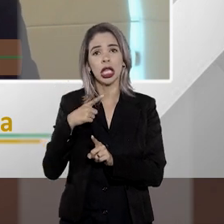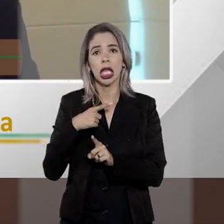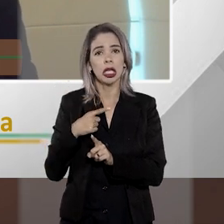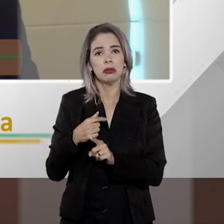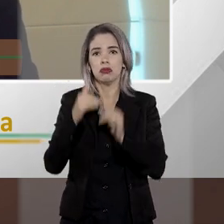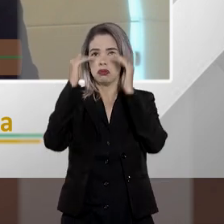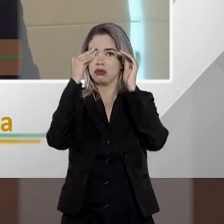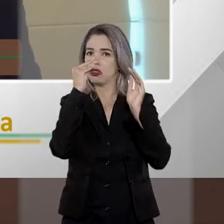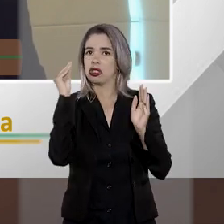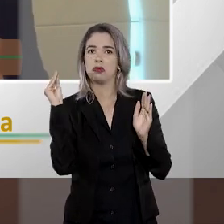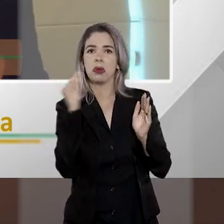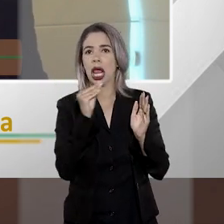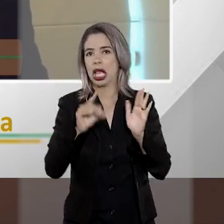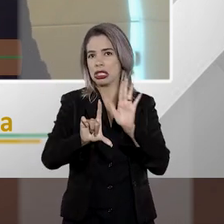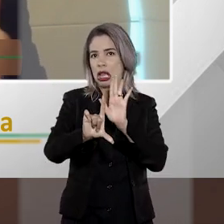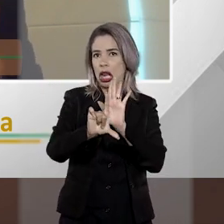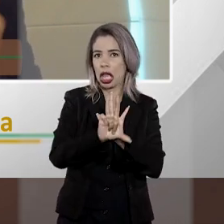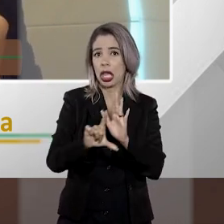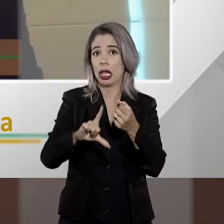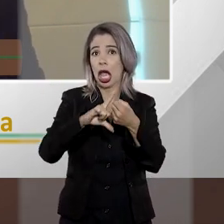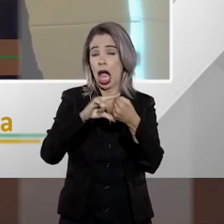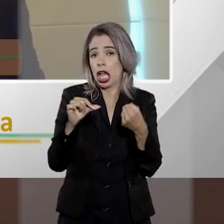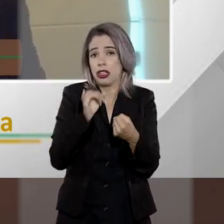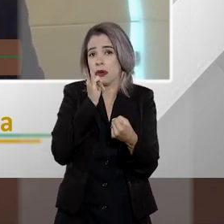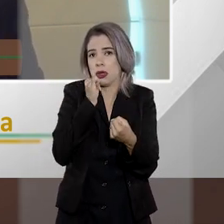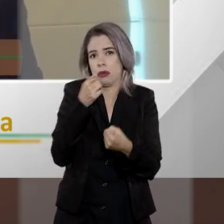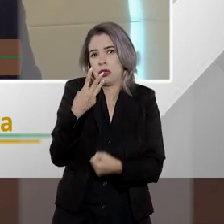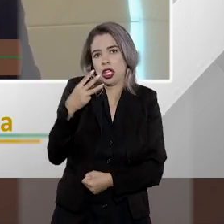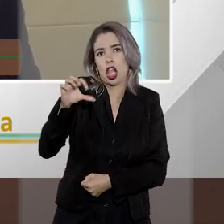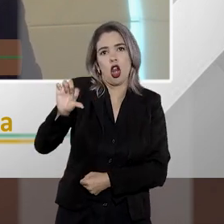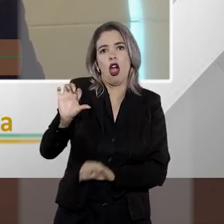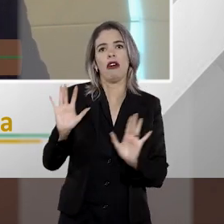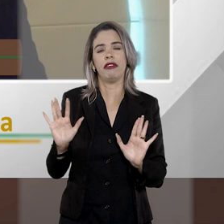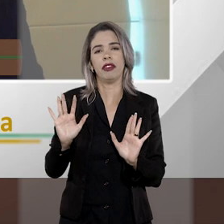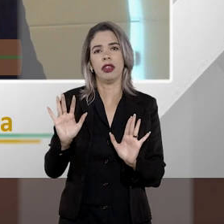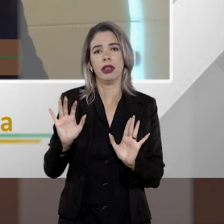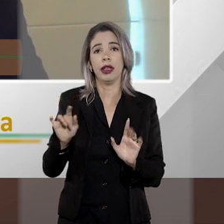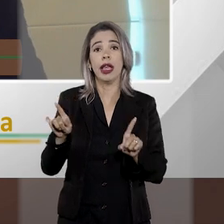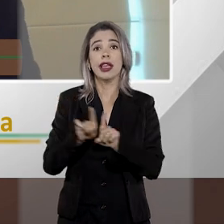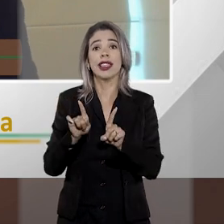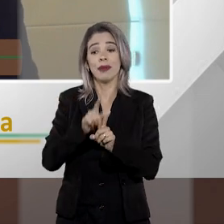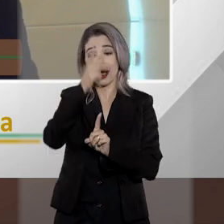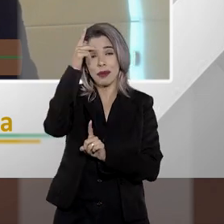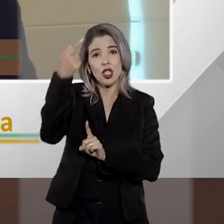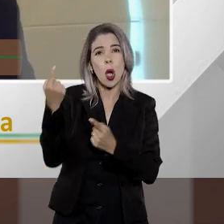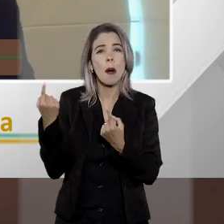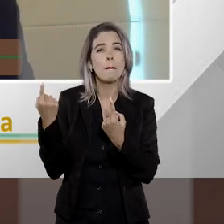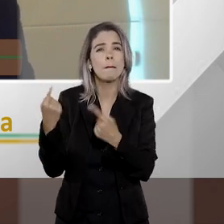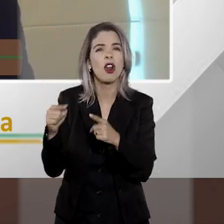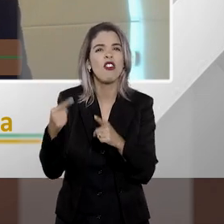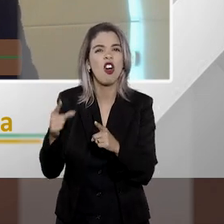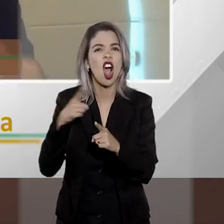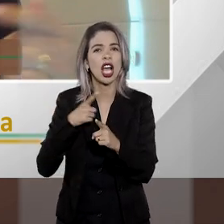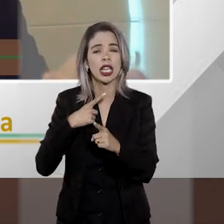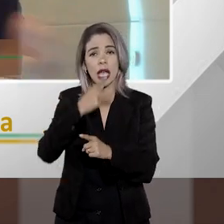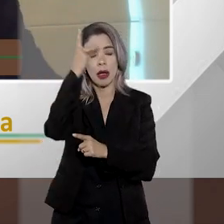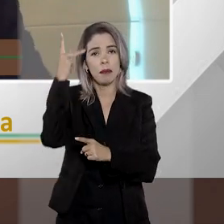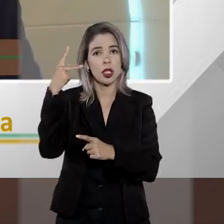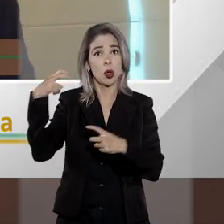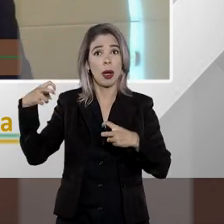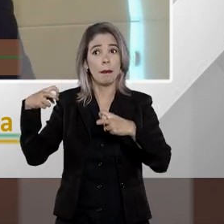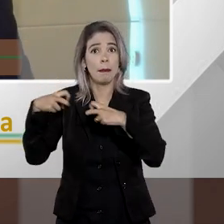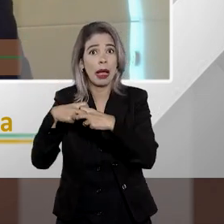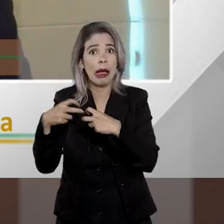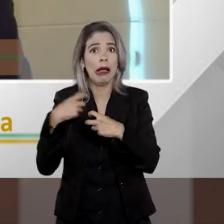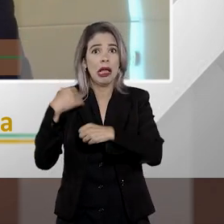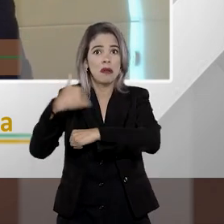deveres previstos em outro dispositivo, que é o do artigo ali 39, quando a pessoa provoca um acidente de trabalho, quando descumpre